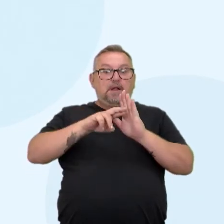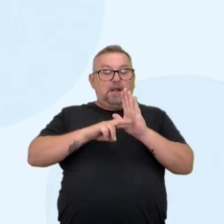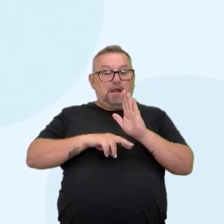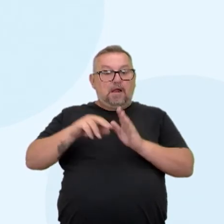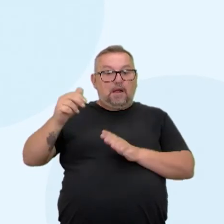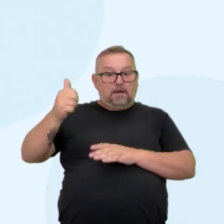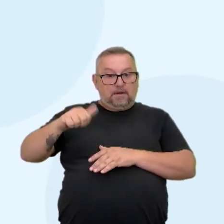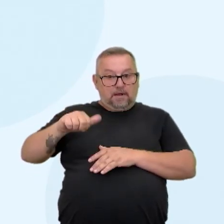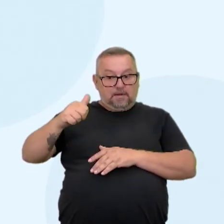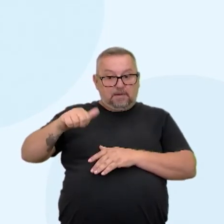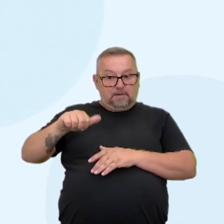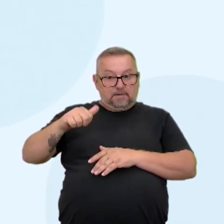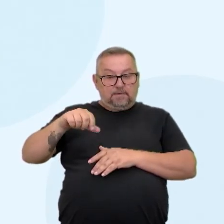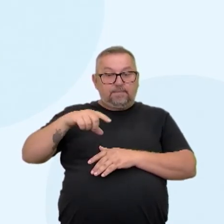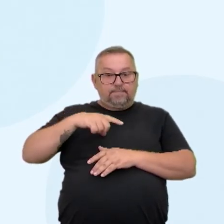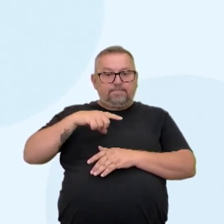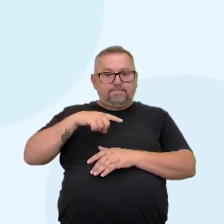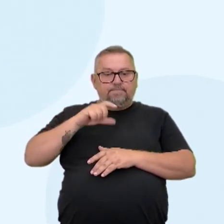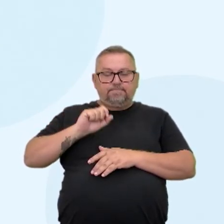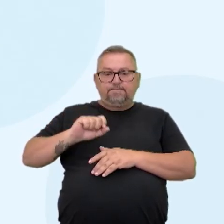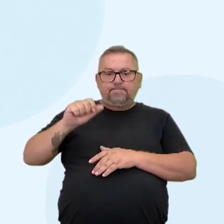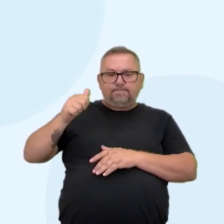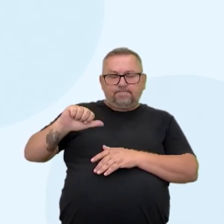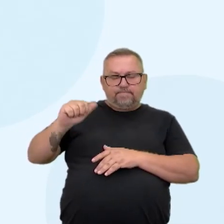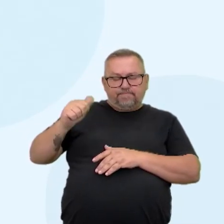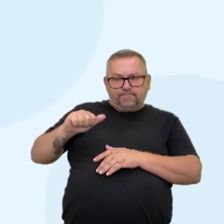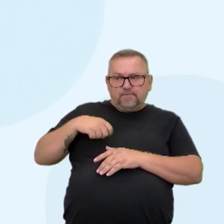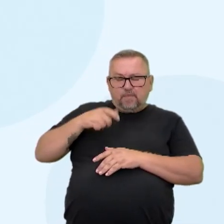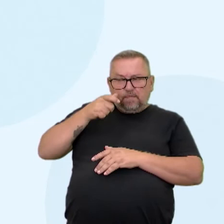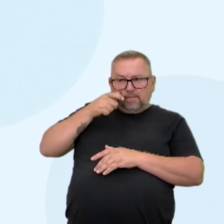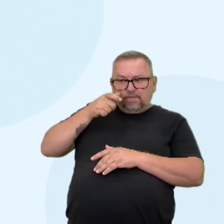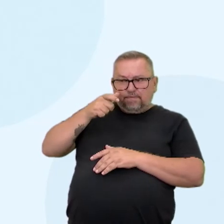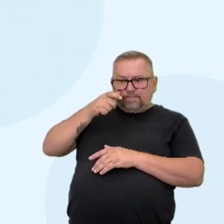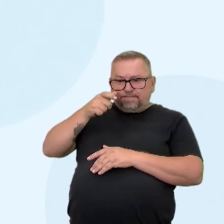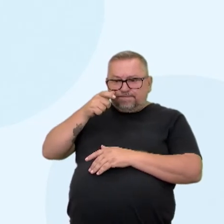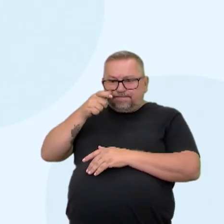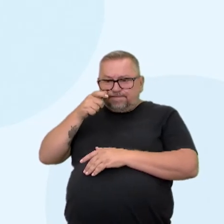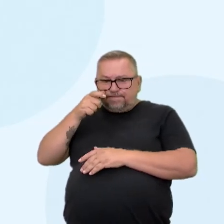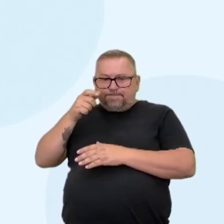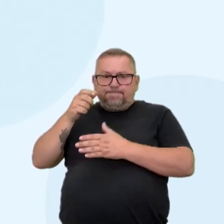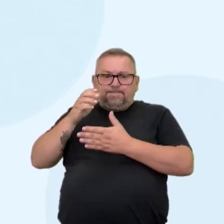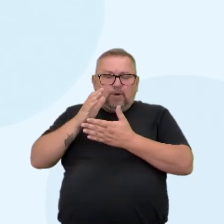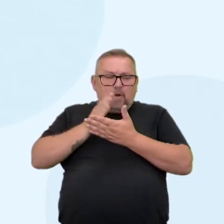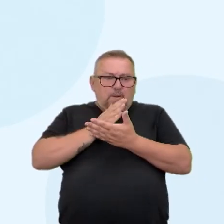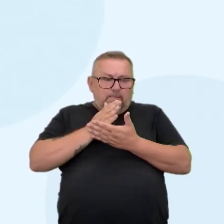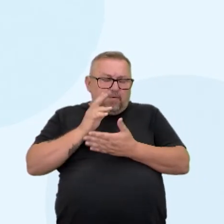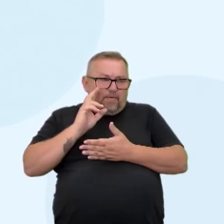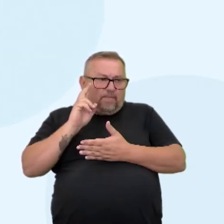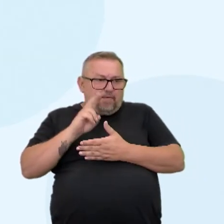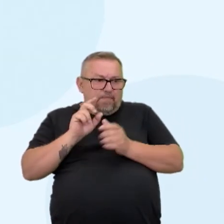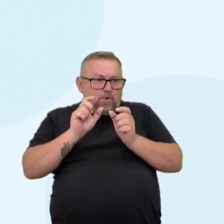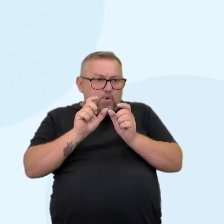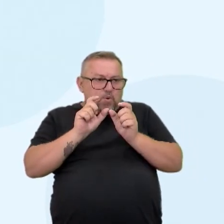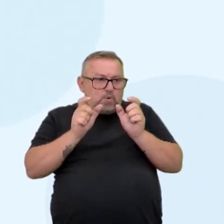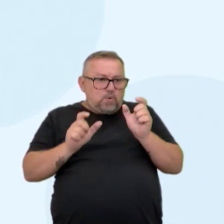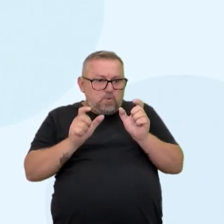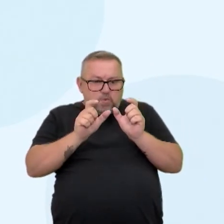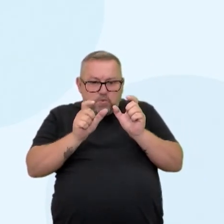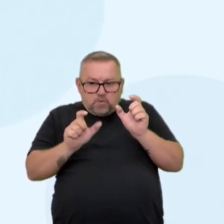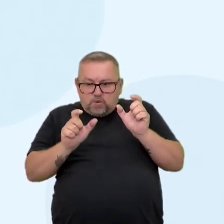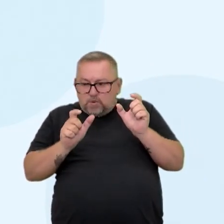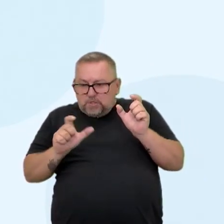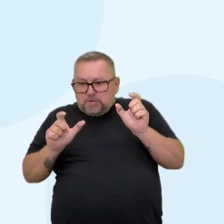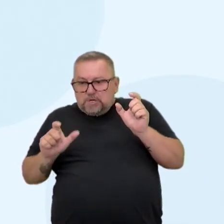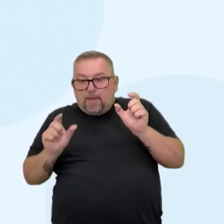análise então se eu tenho uma coisa que eu quero conhecer eu preciso dividir lá na maior no maior número